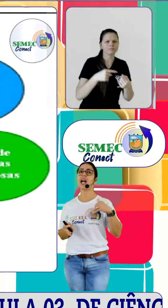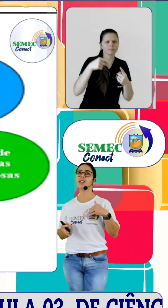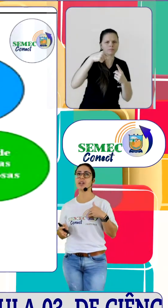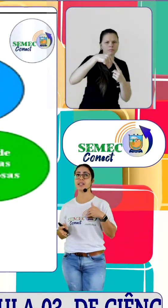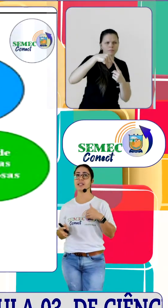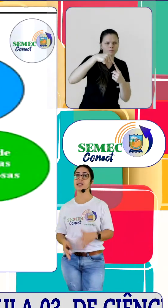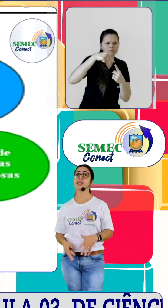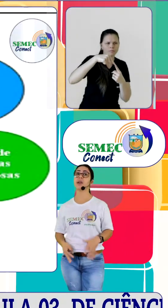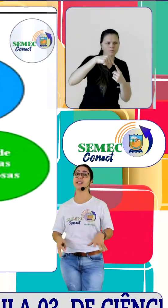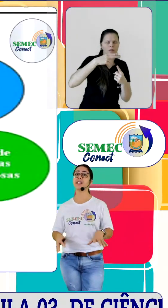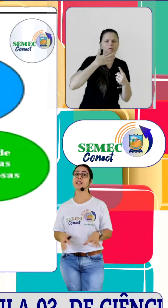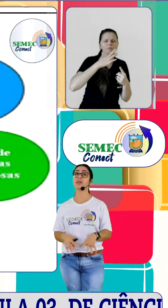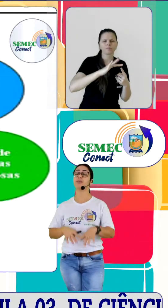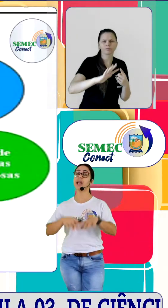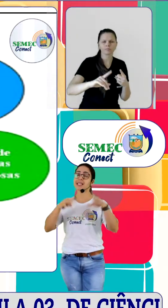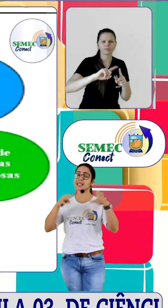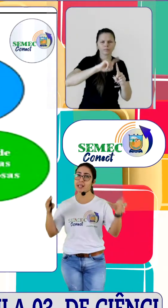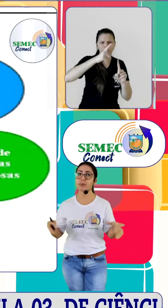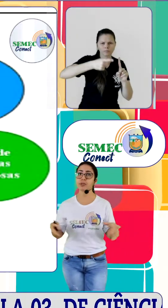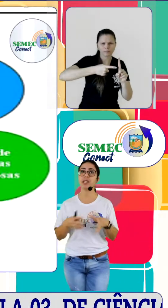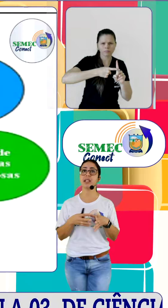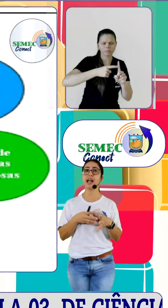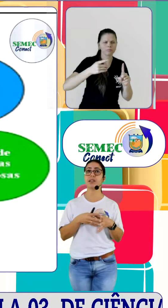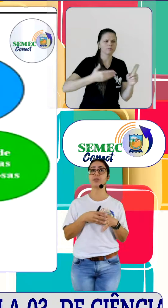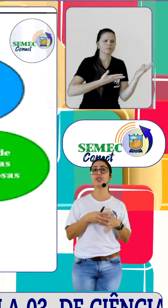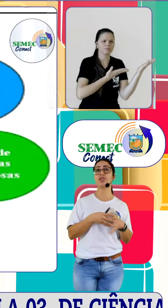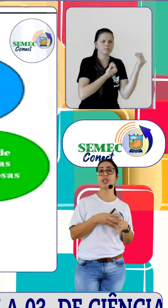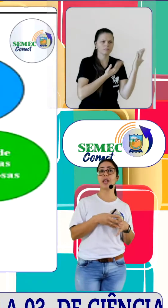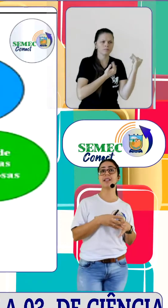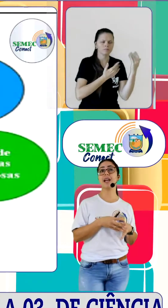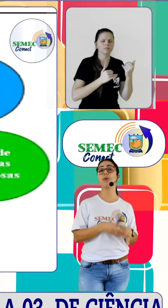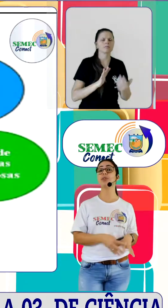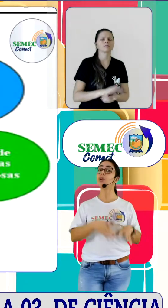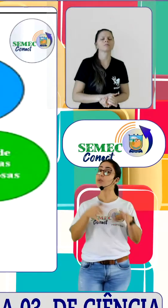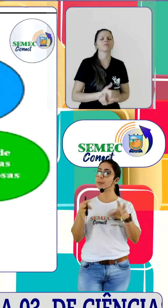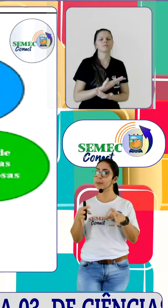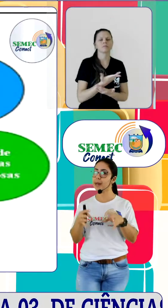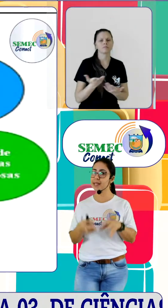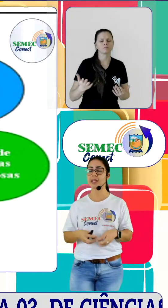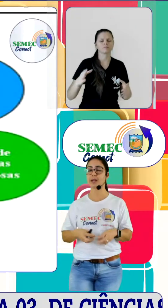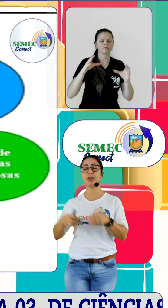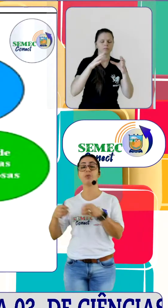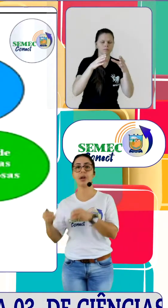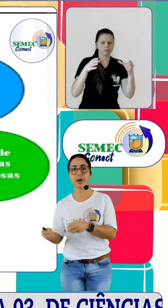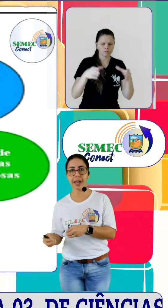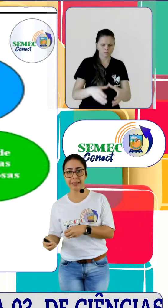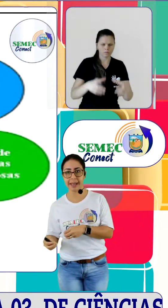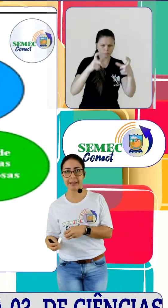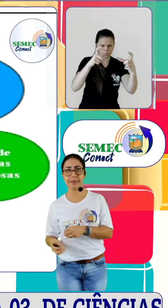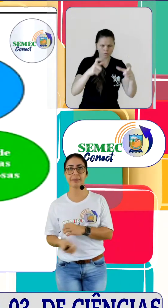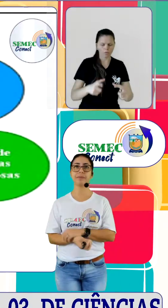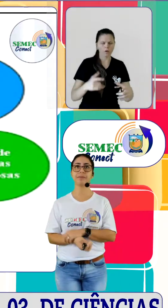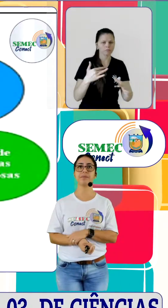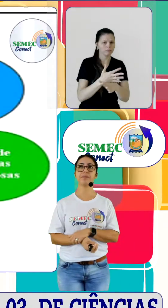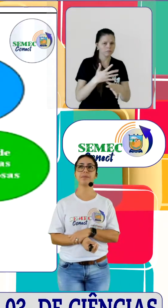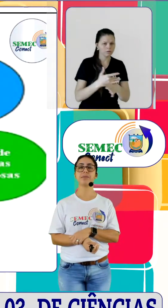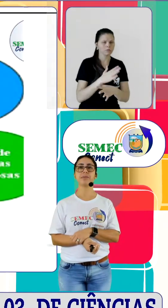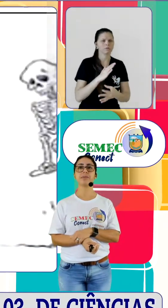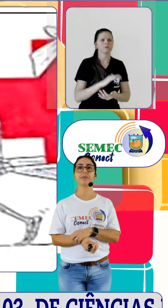na adolescência. Então, esses são exemplos de indicadores do estado de saúde de uma população, de uma localidade.